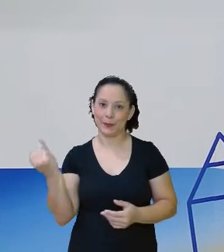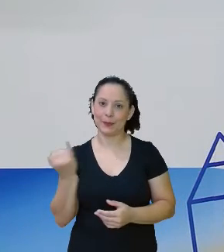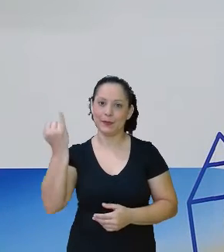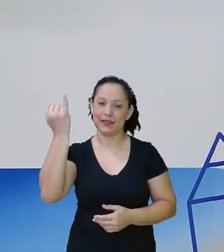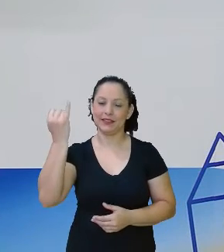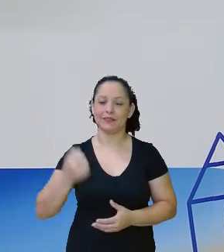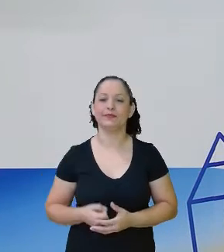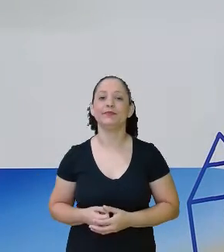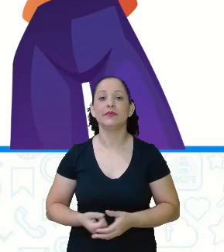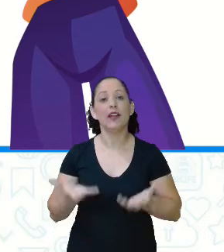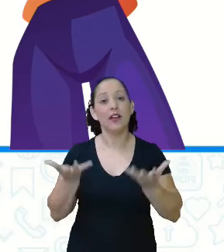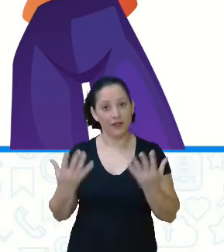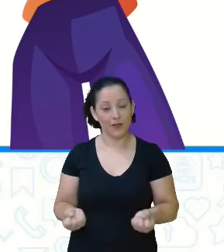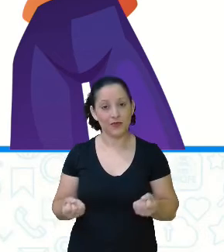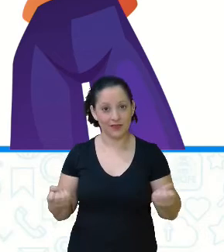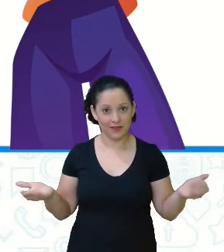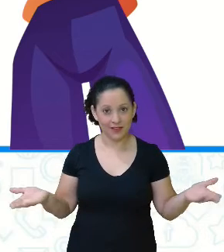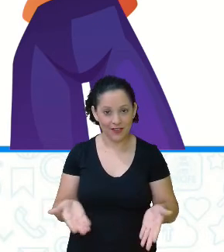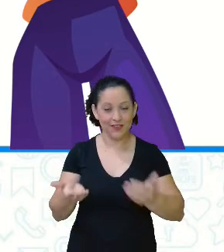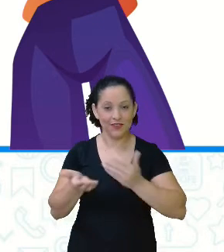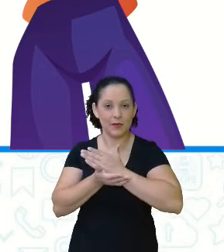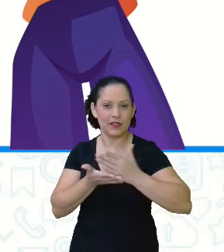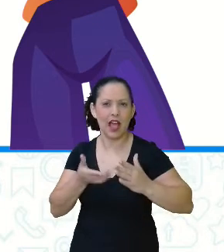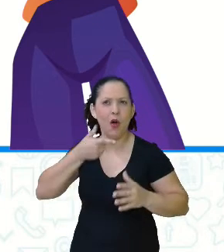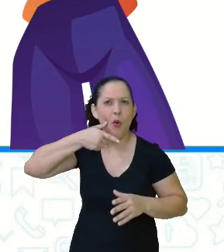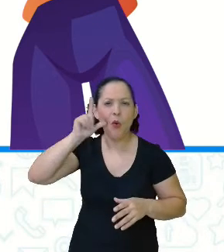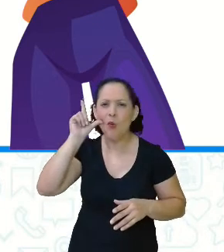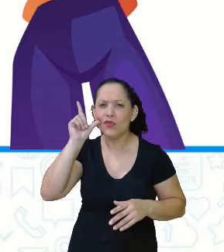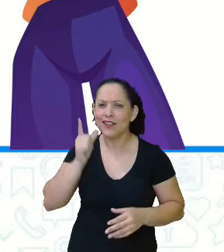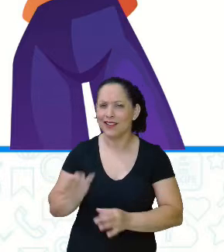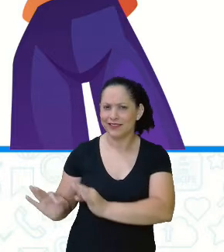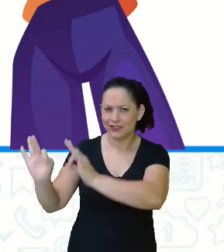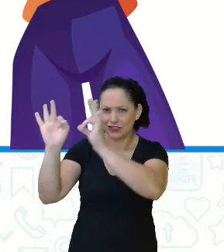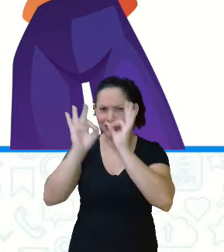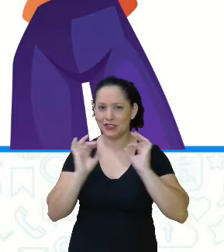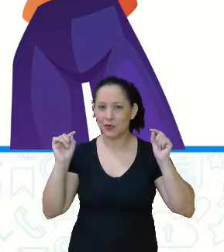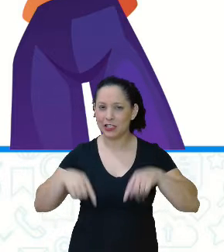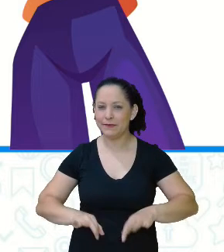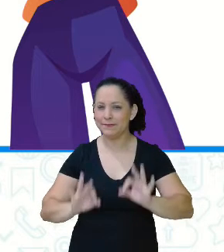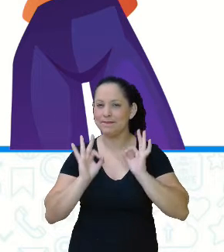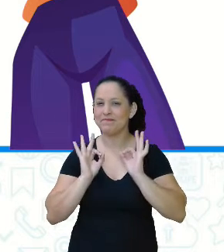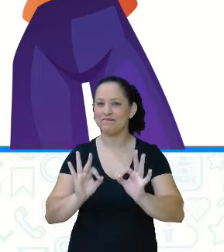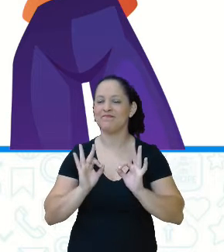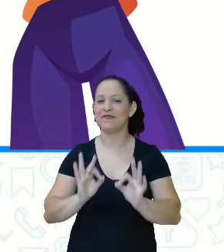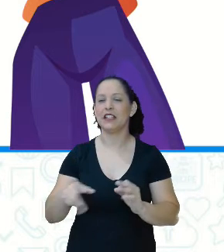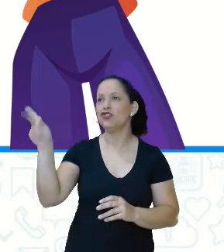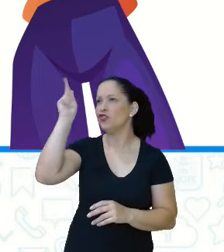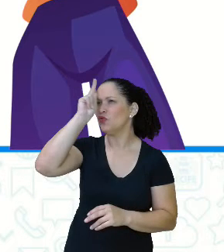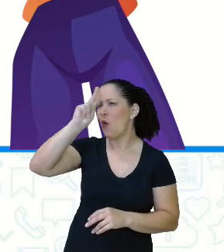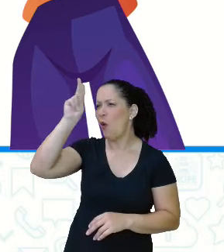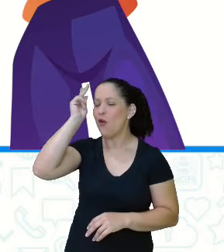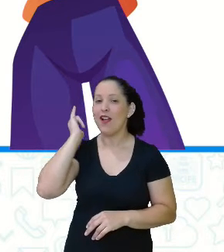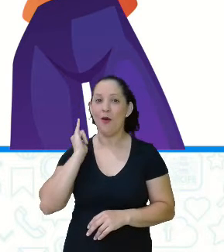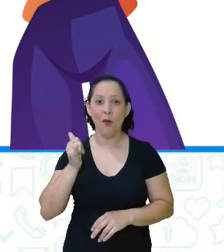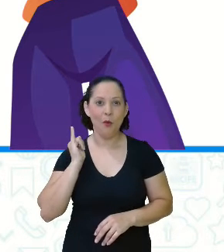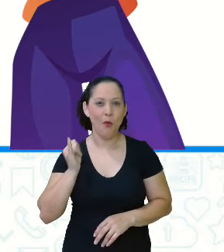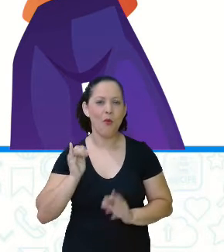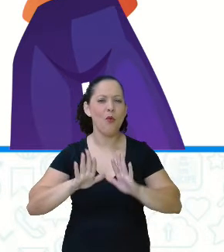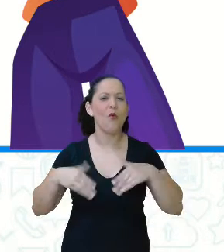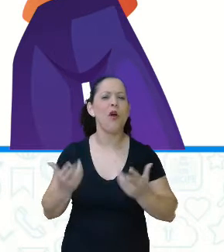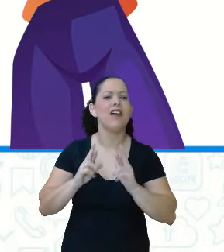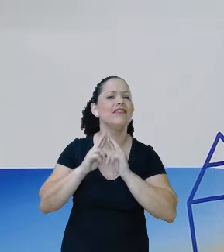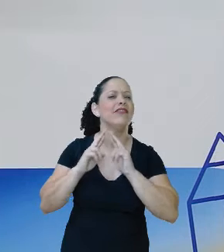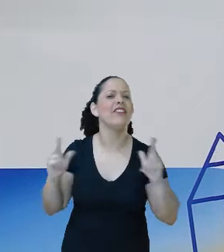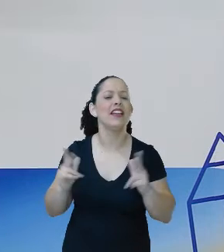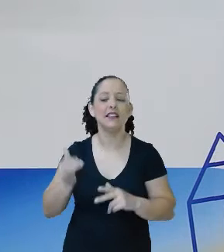Então vamos lá. Você que assistiu a aula de ontem, que é fera quando a gente fala sobre contos, você sabe qual a